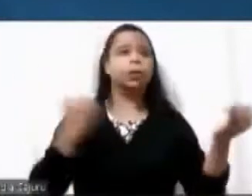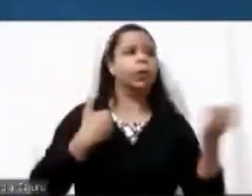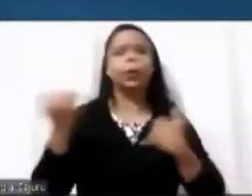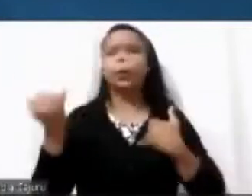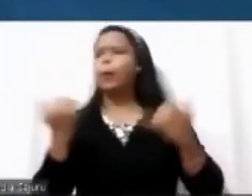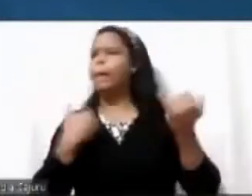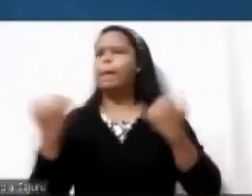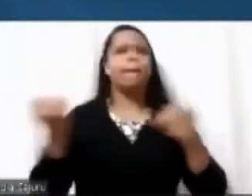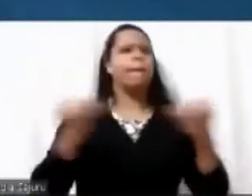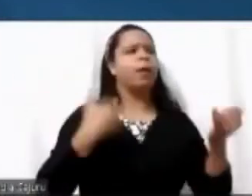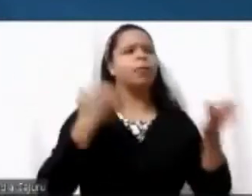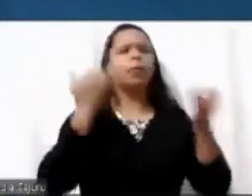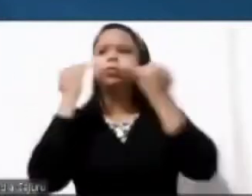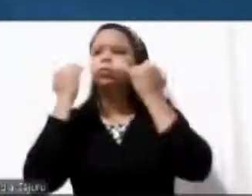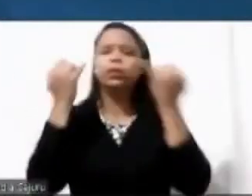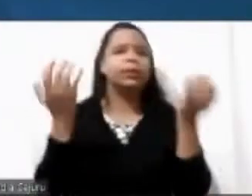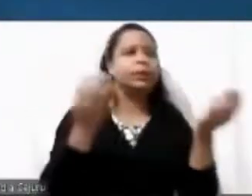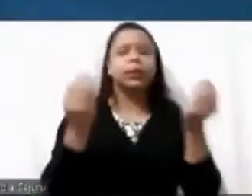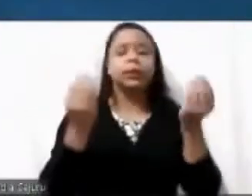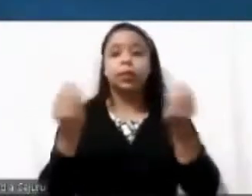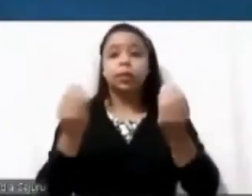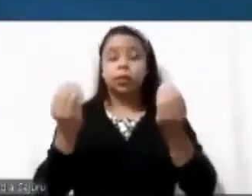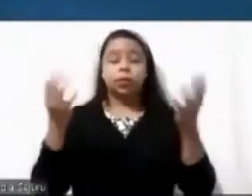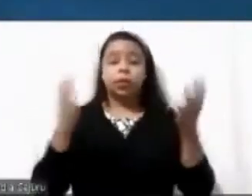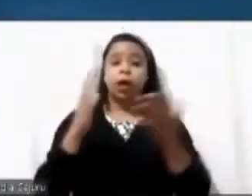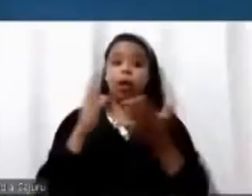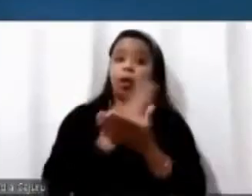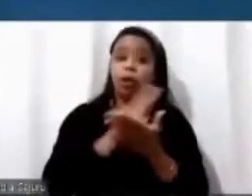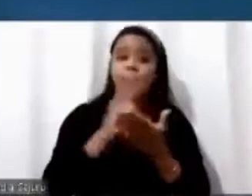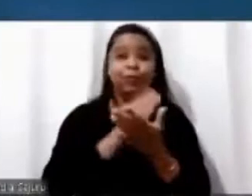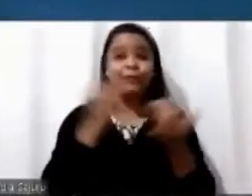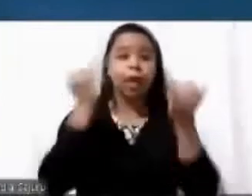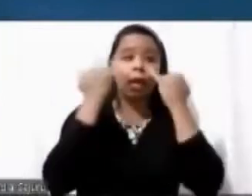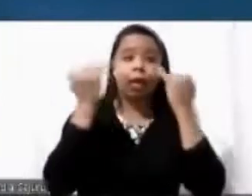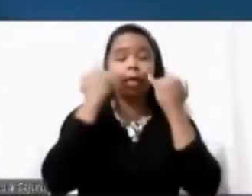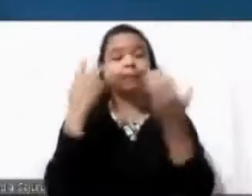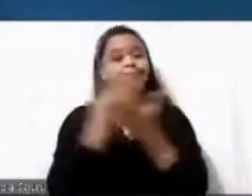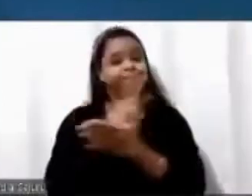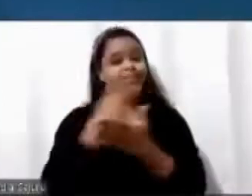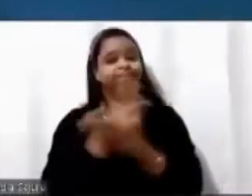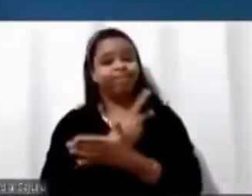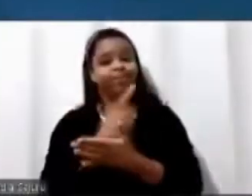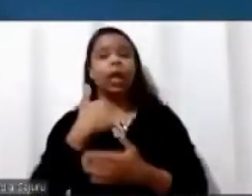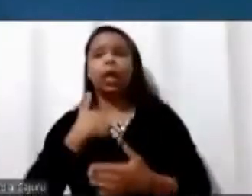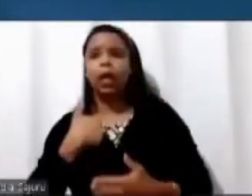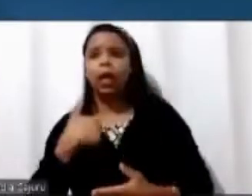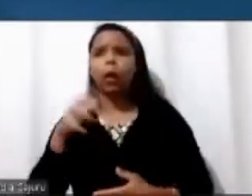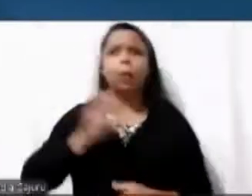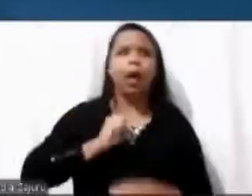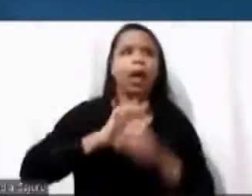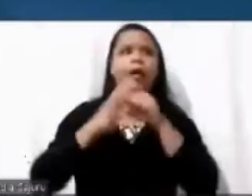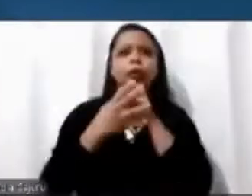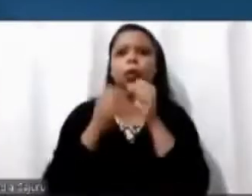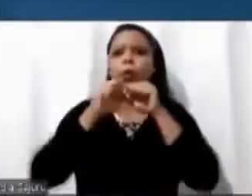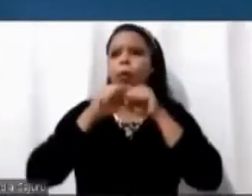informações, né, muitas vezes informações errôneas do que ela pode ou não fazer, mas